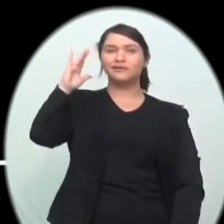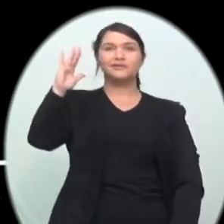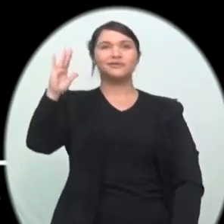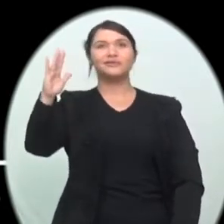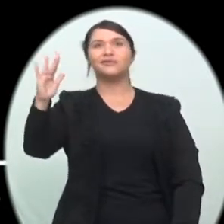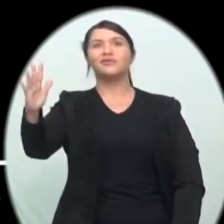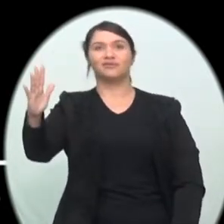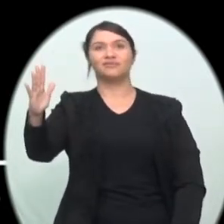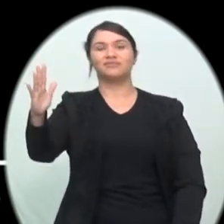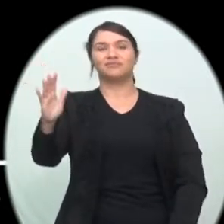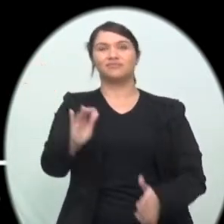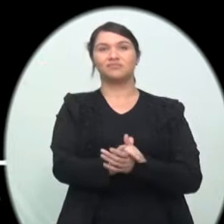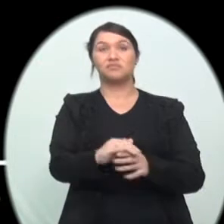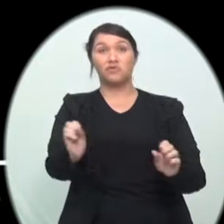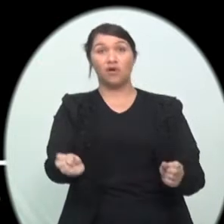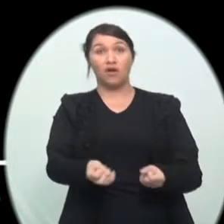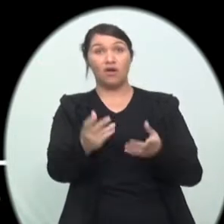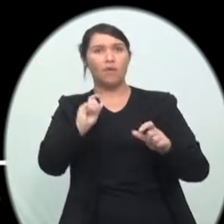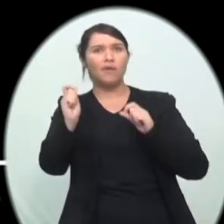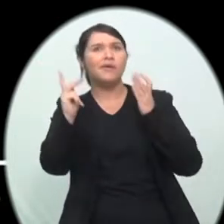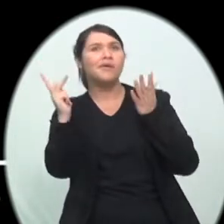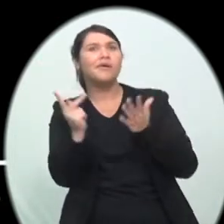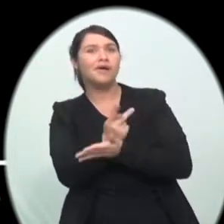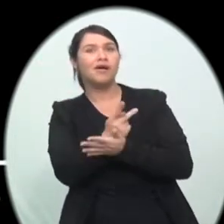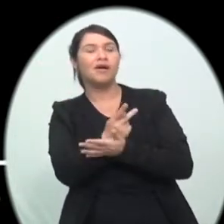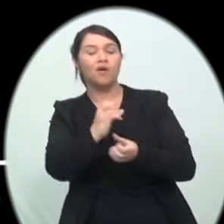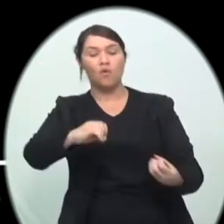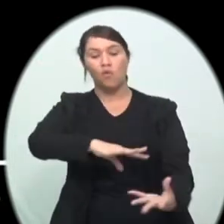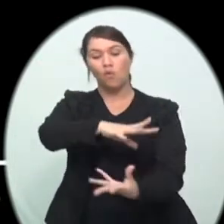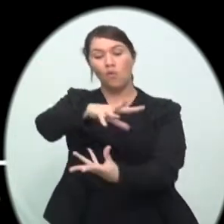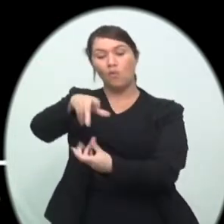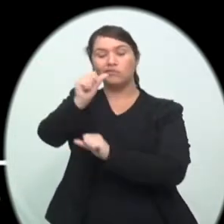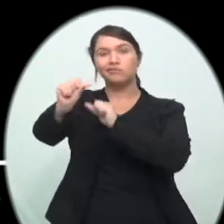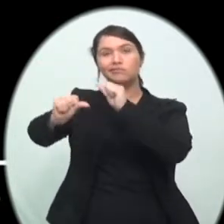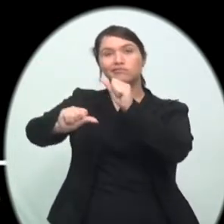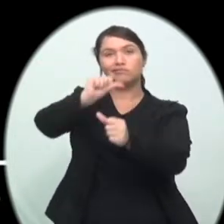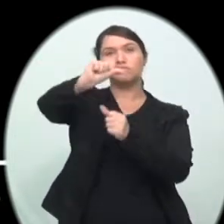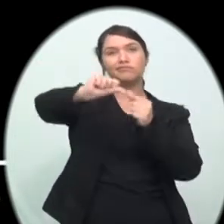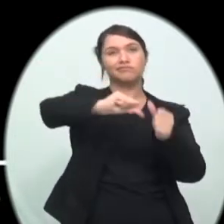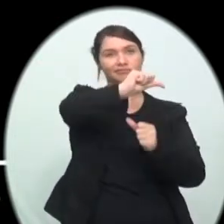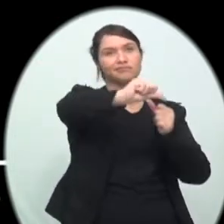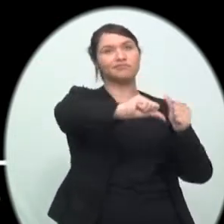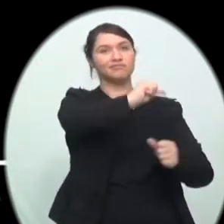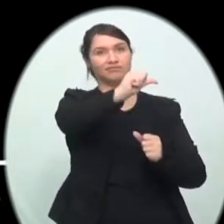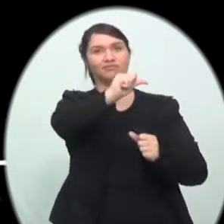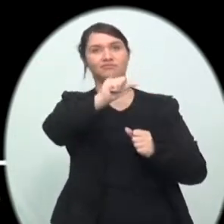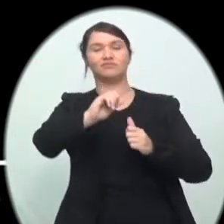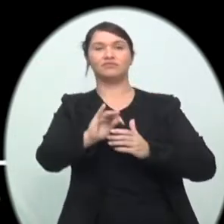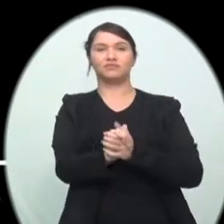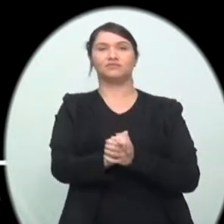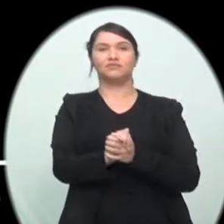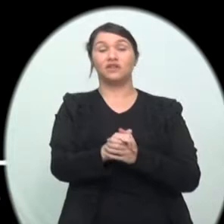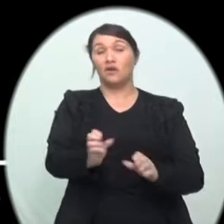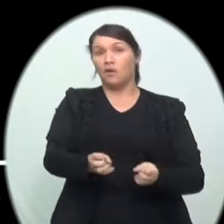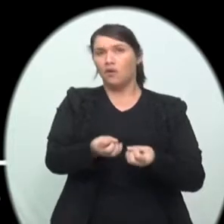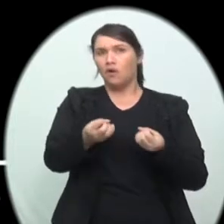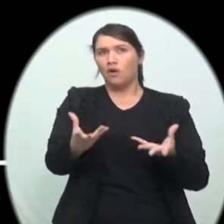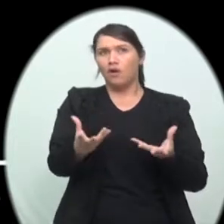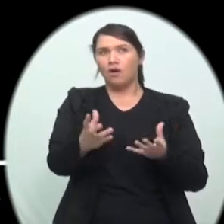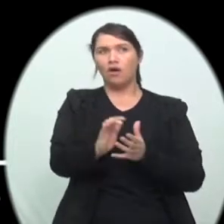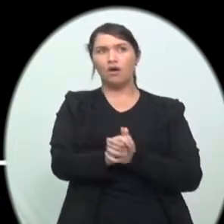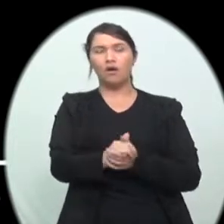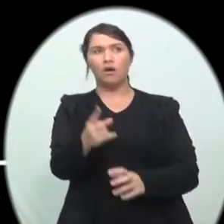E vem transformando a nossa realidade de uma forma impactante e que às vezes nos deixa da onde que vem